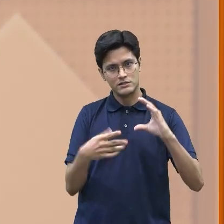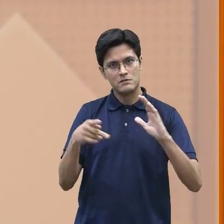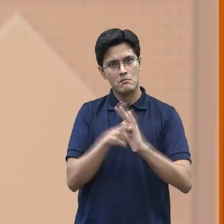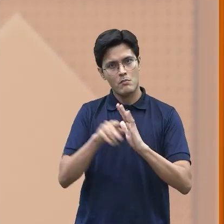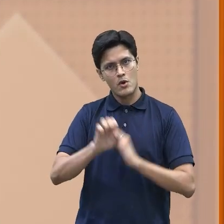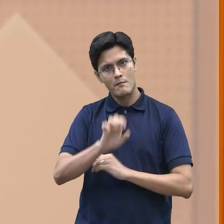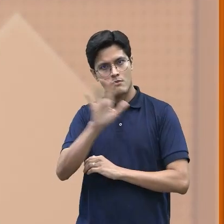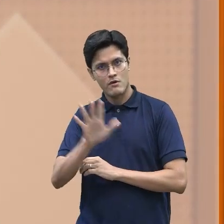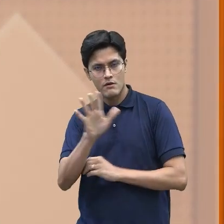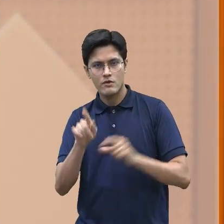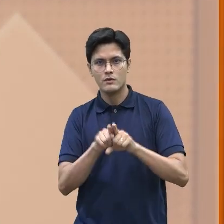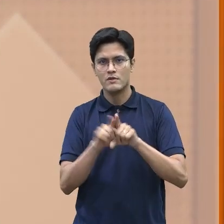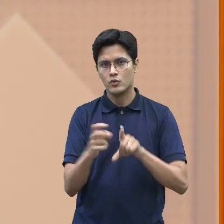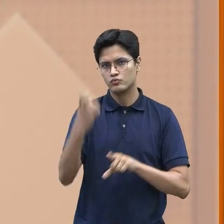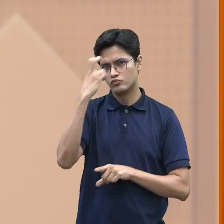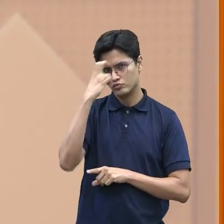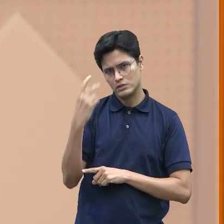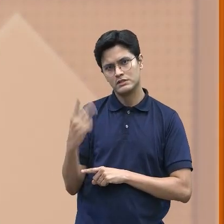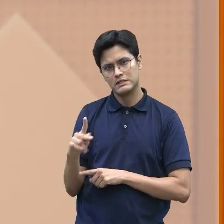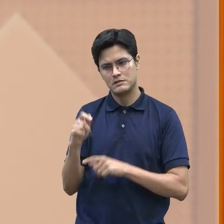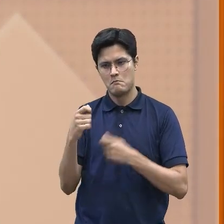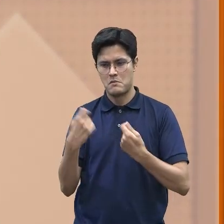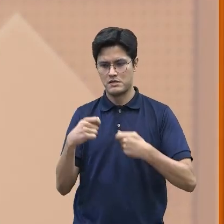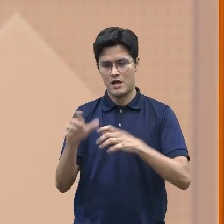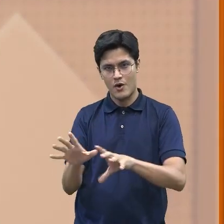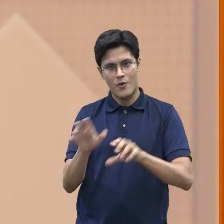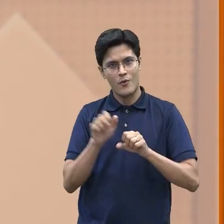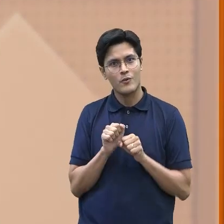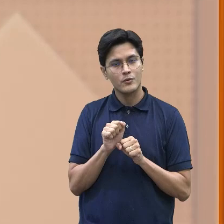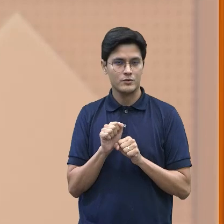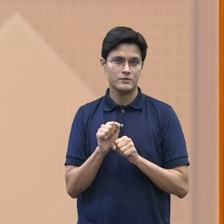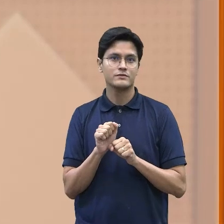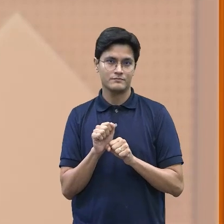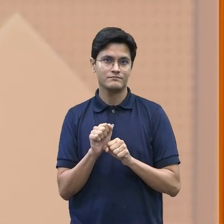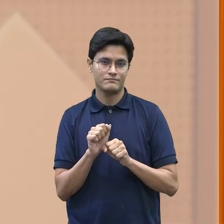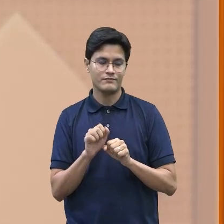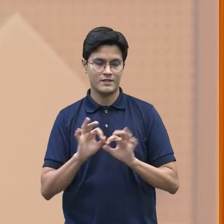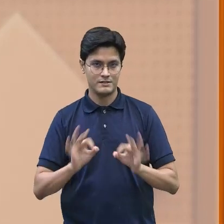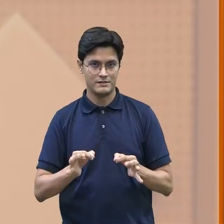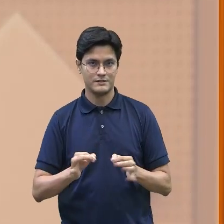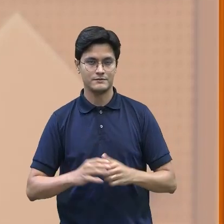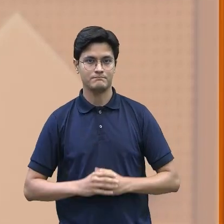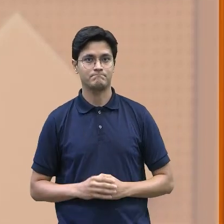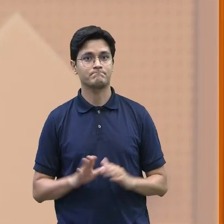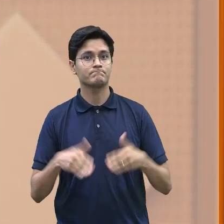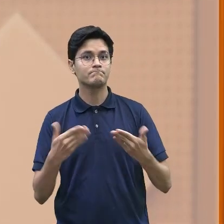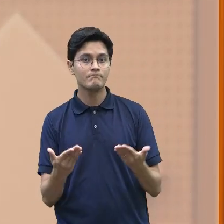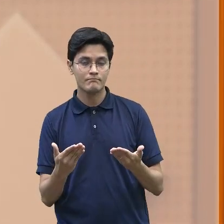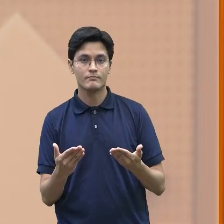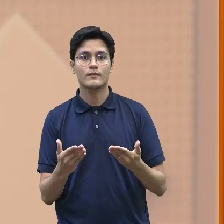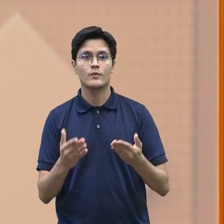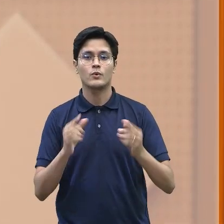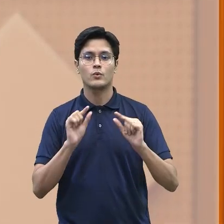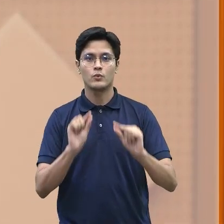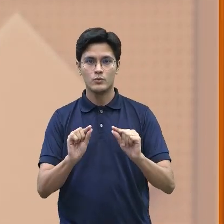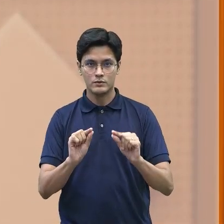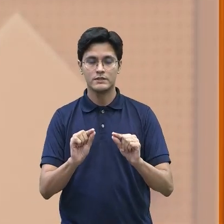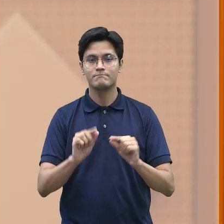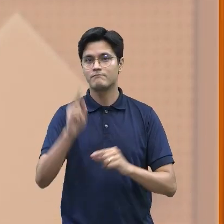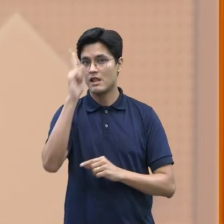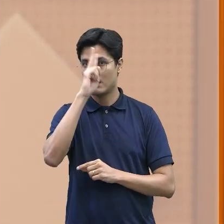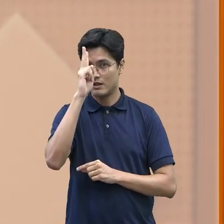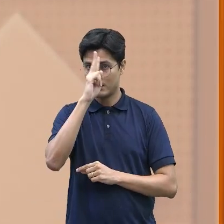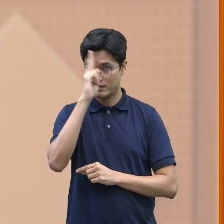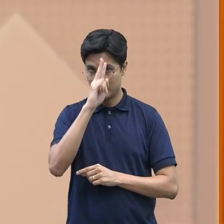e cultura parecidos ou iguais com os europeus. Então, lembrem